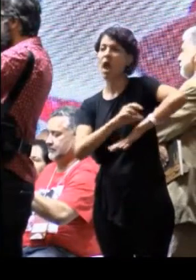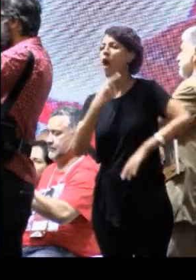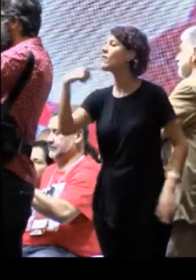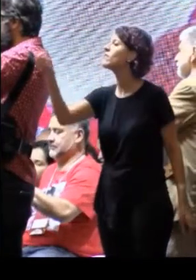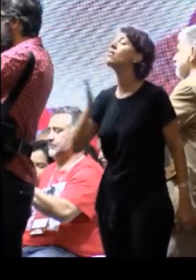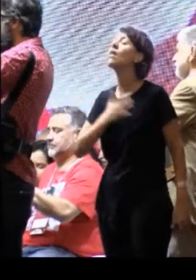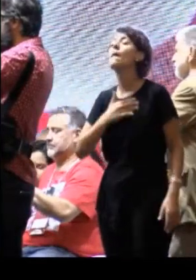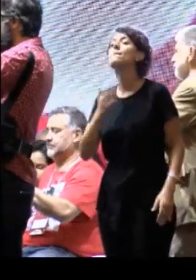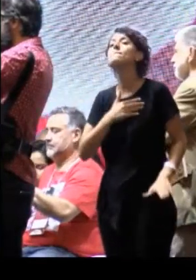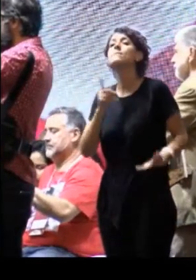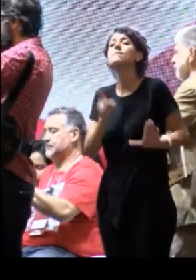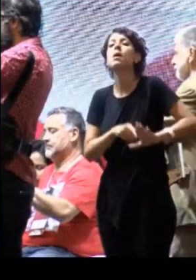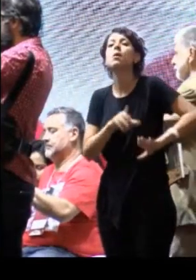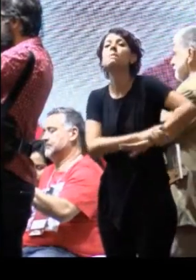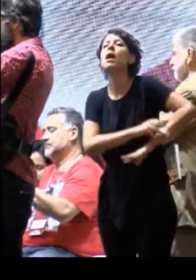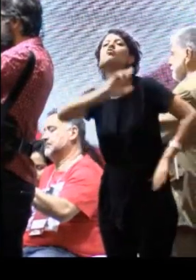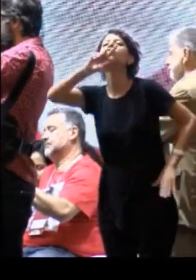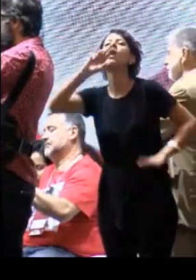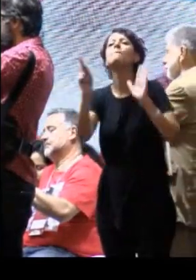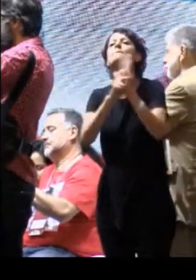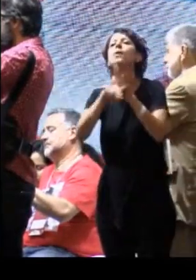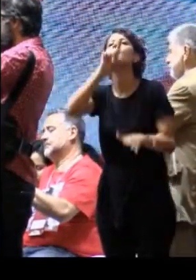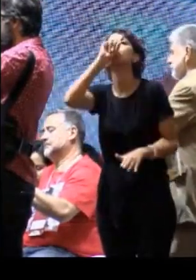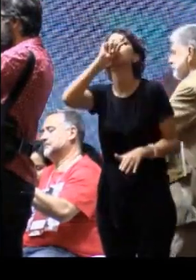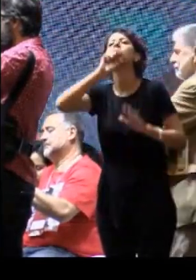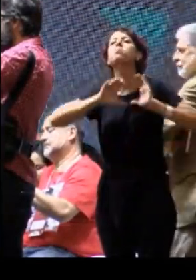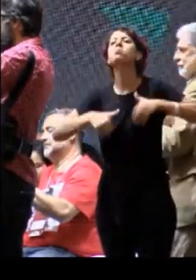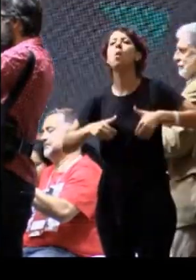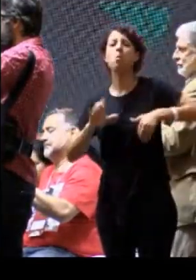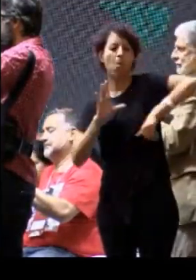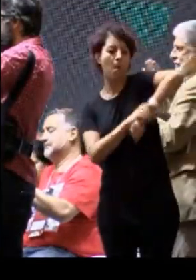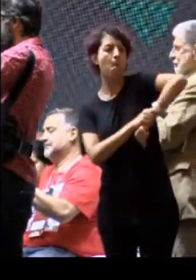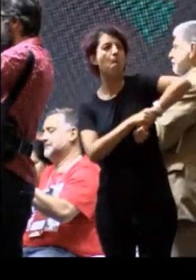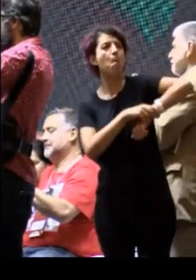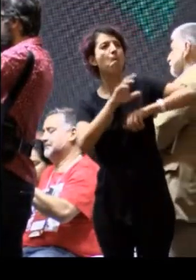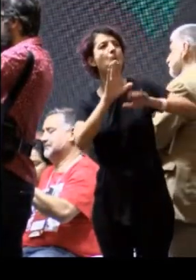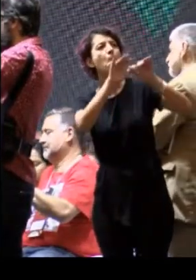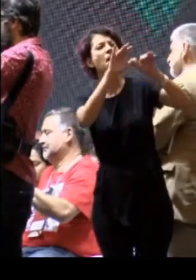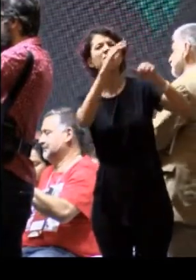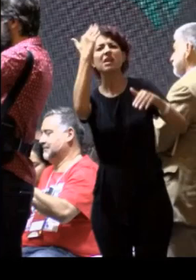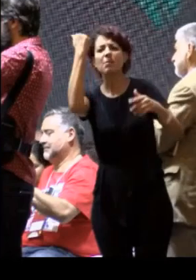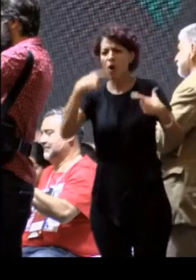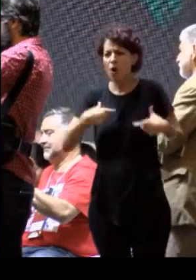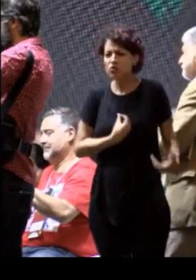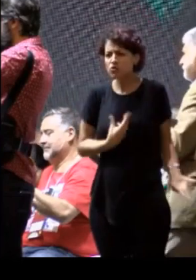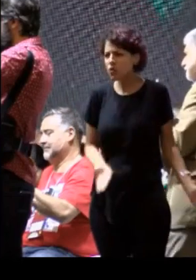canela não é canela de pombo e nela não cabe tornozeleira.